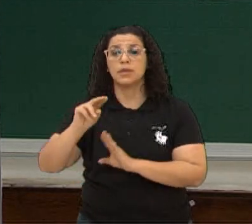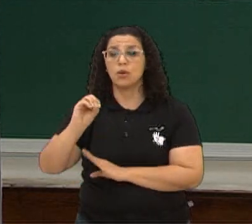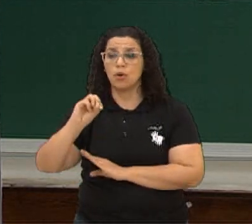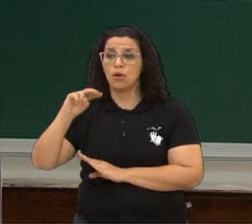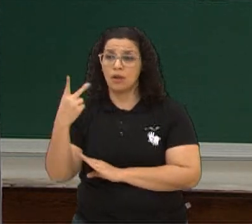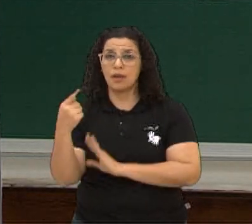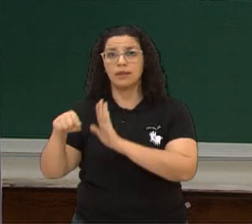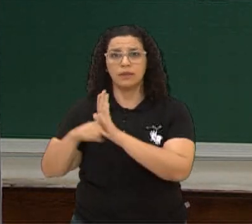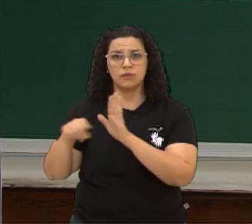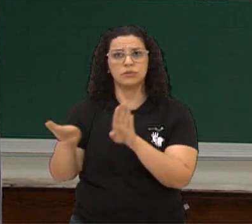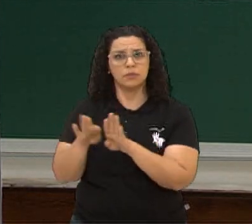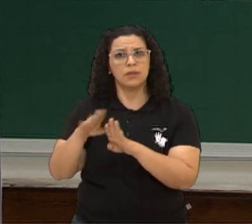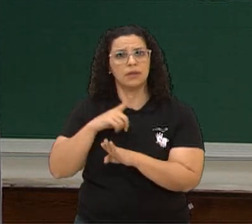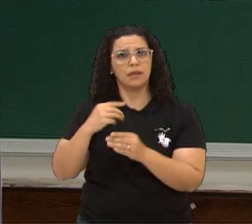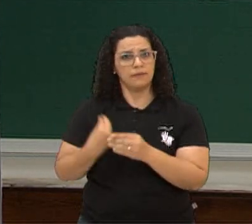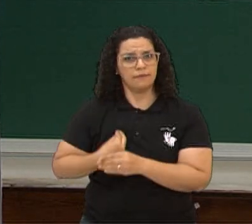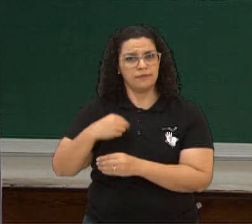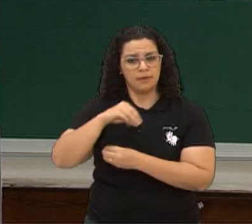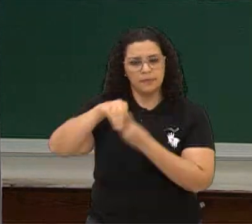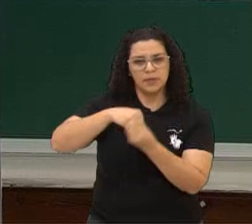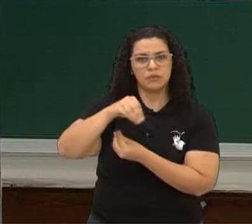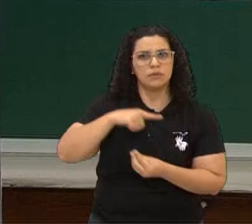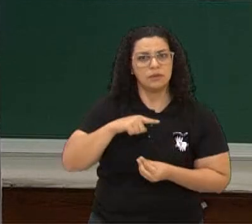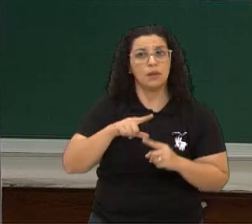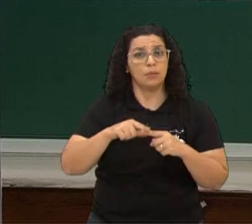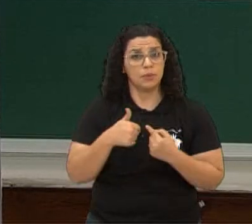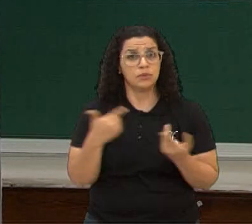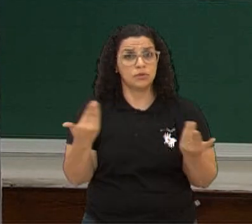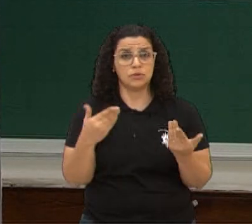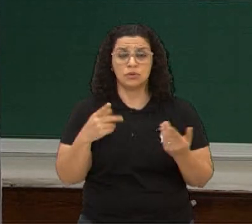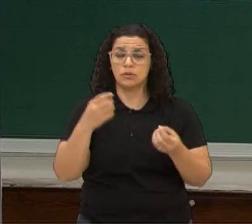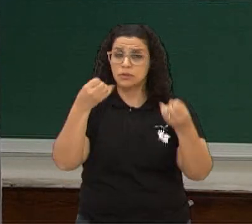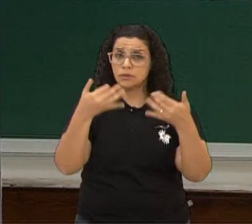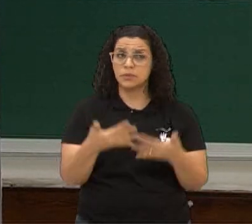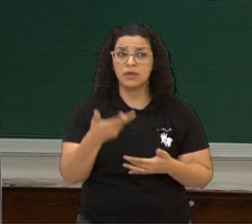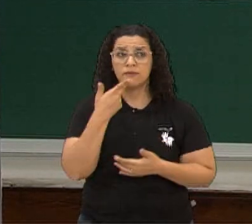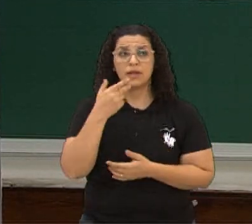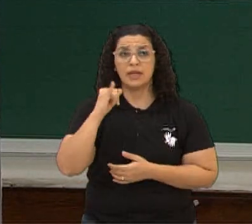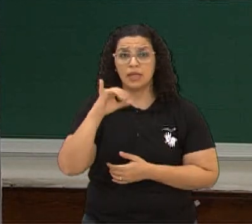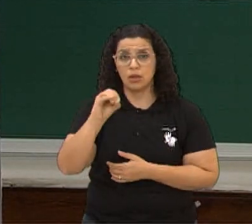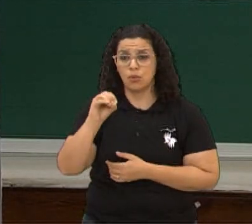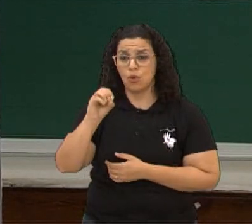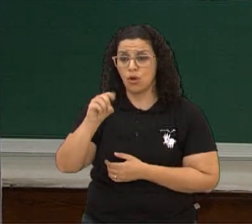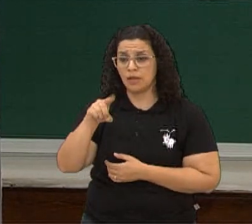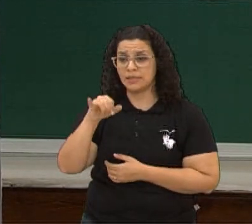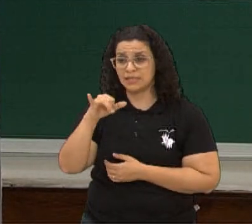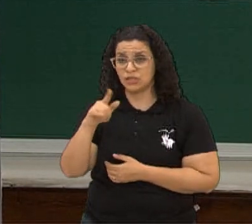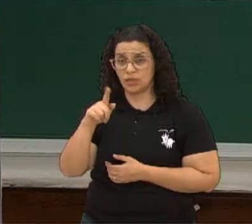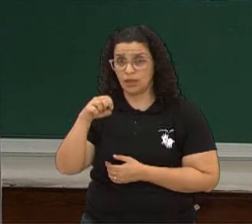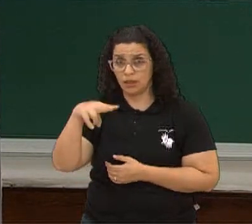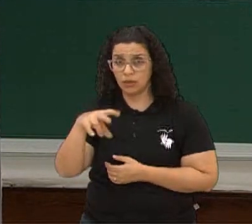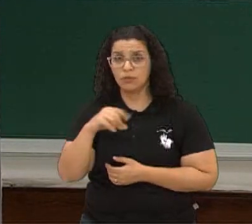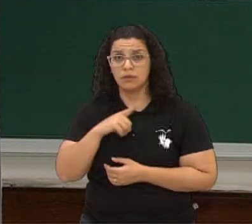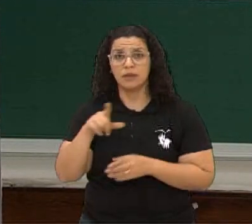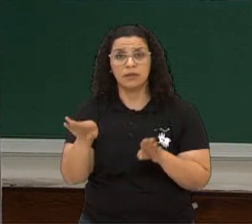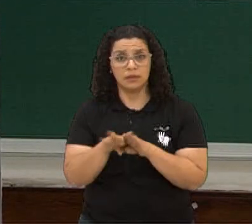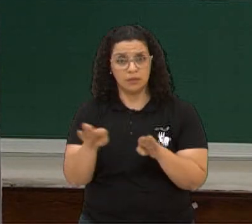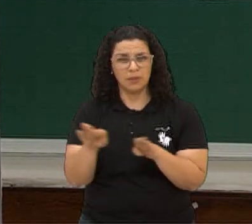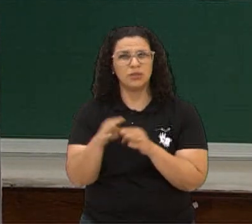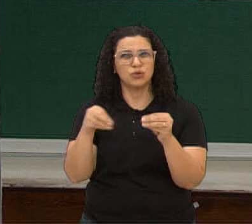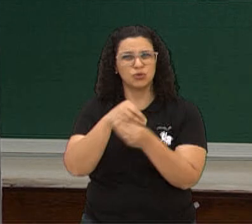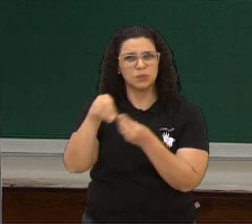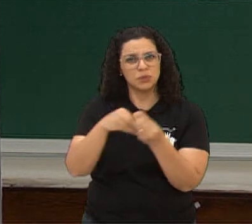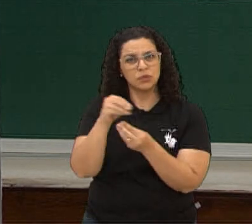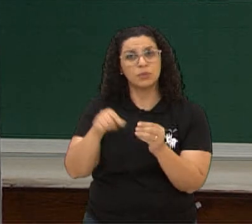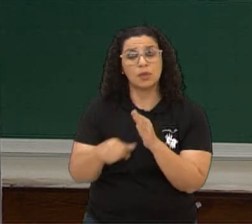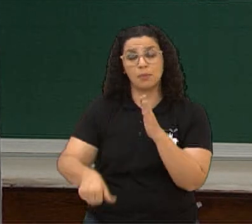OH, que vem da água, também está lá. Nesse caso, como ele é um íon oxigenado, um ânion oxigenado, o OH